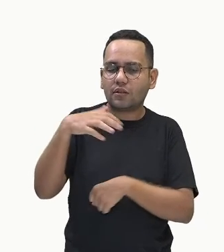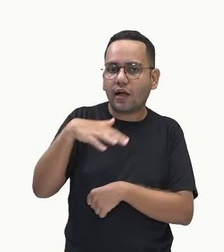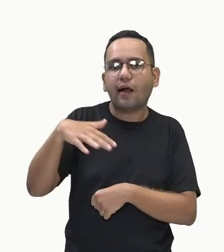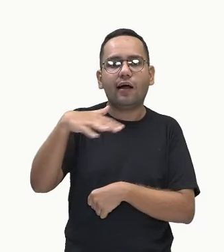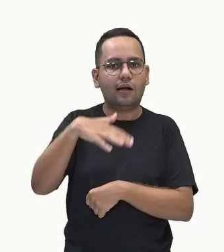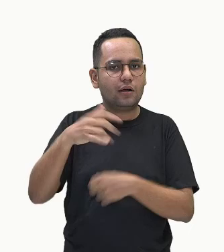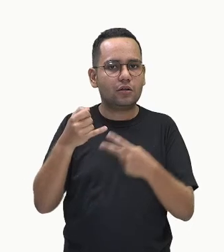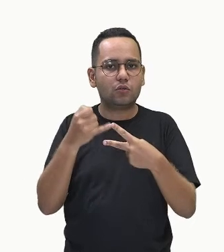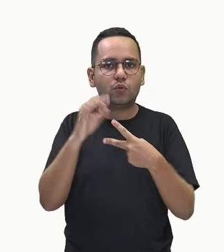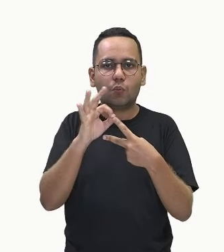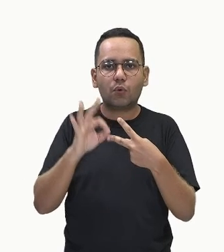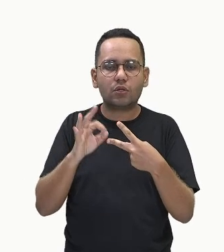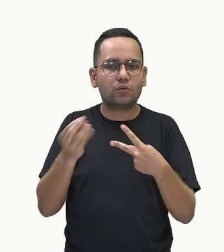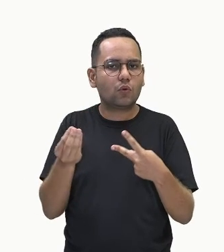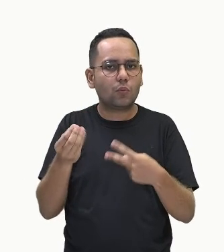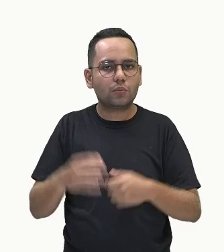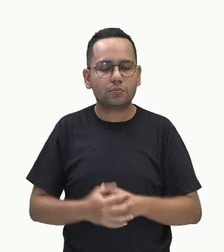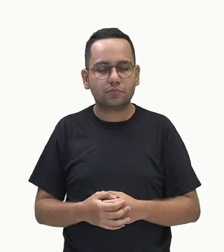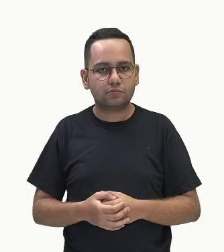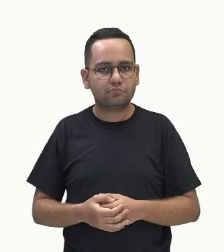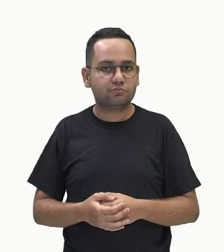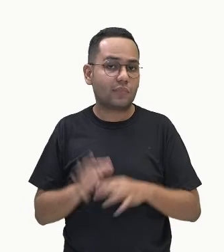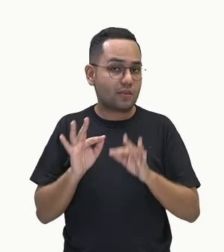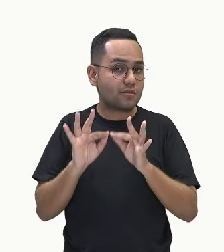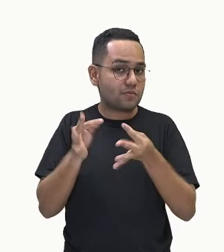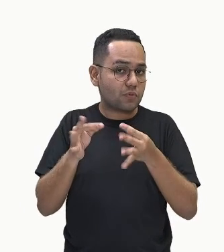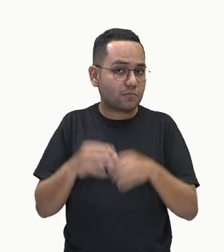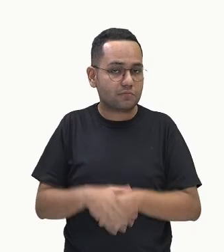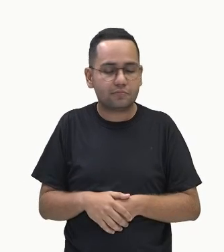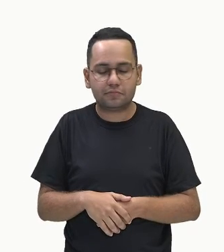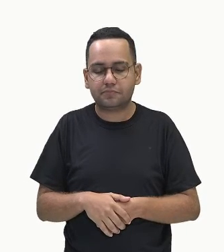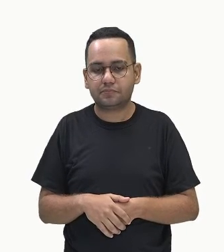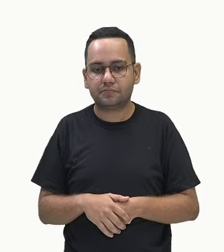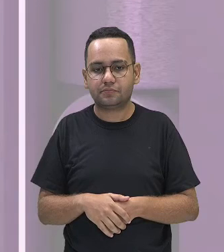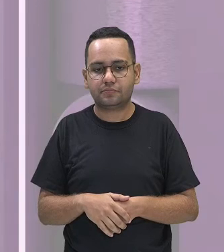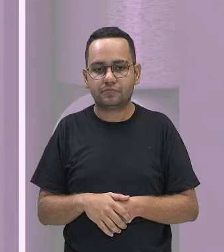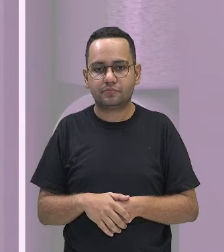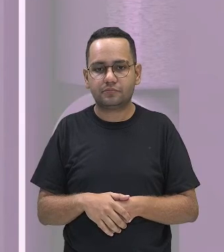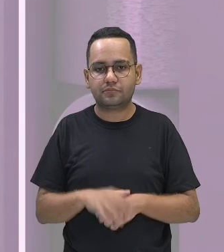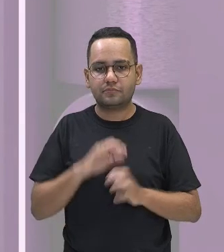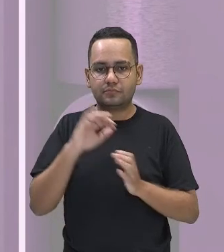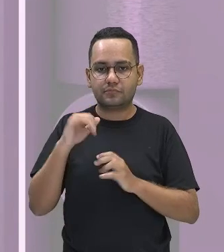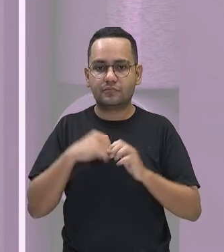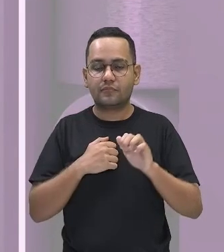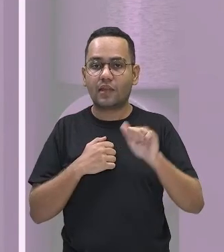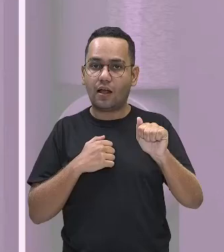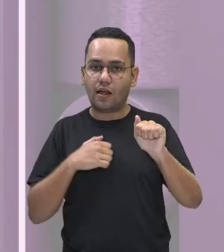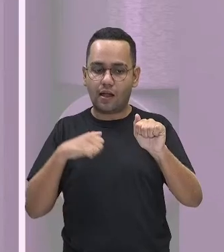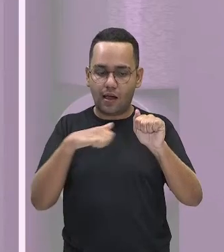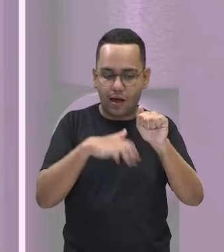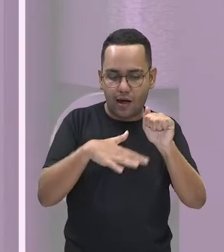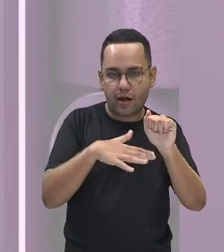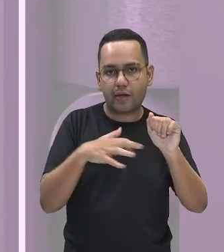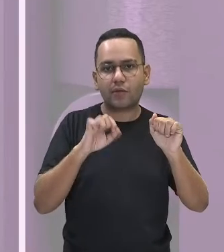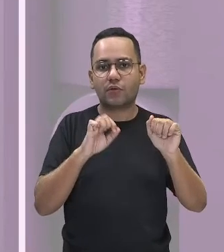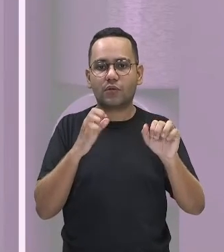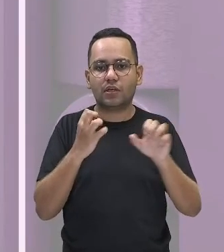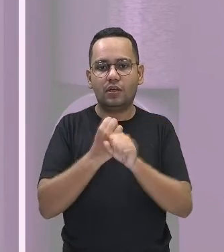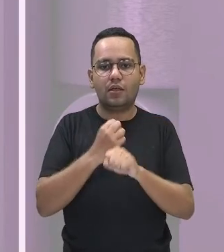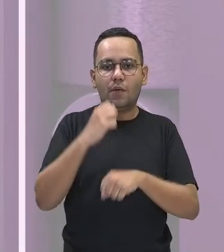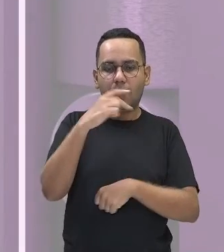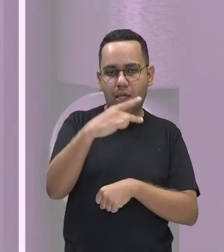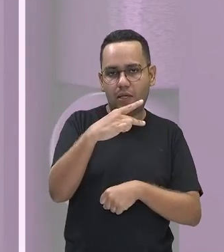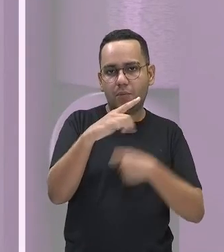de um polígono regular? Bem simples, tá? Para que você não esqueça. A área de um polígono regular é igual ao perímetro